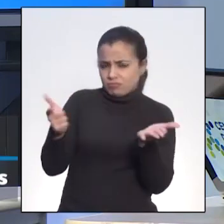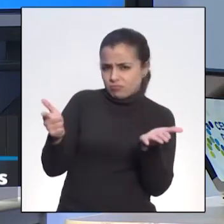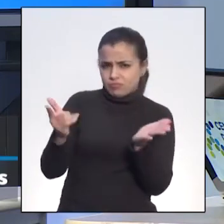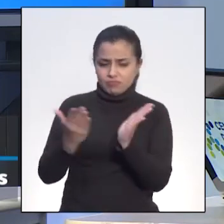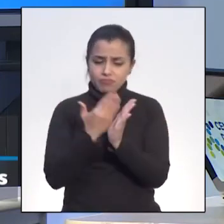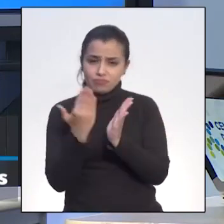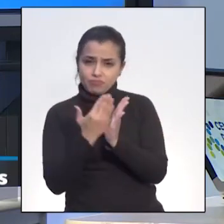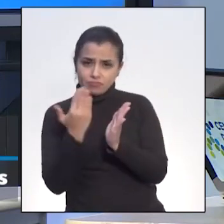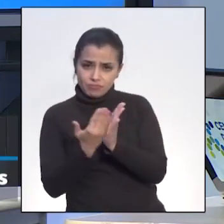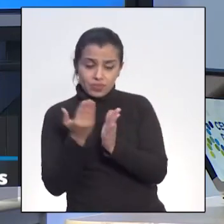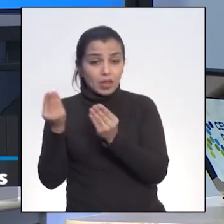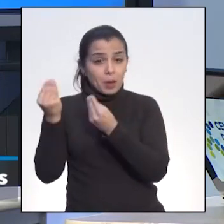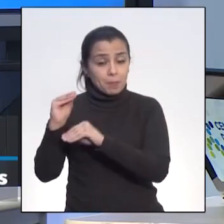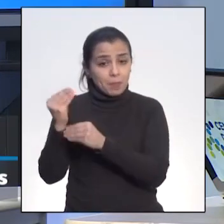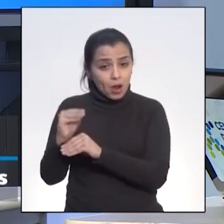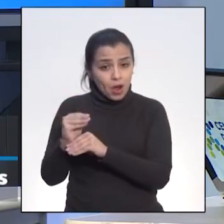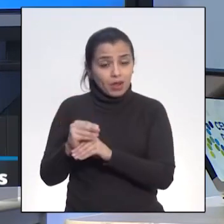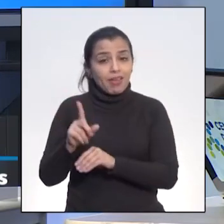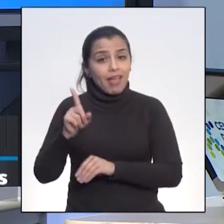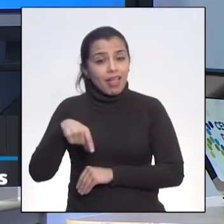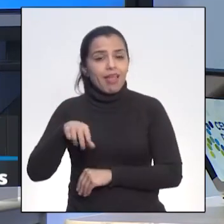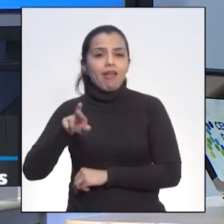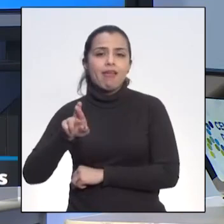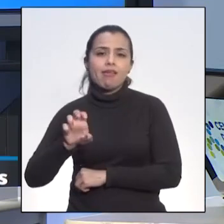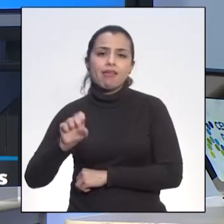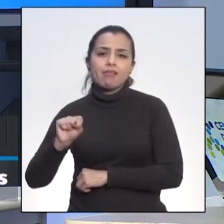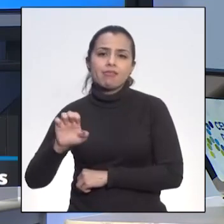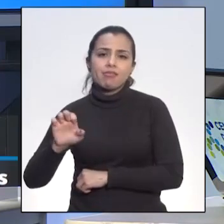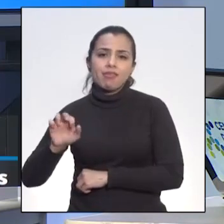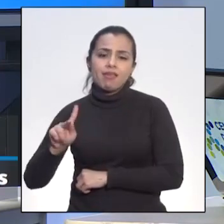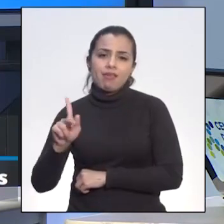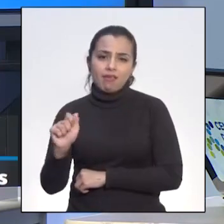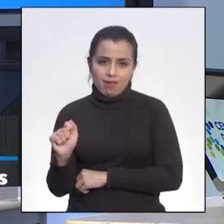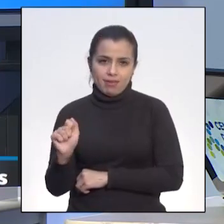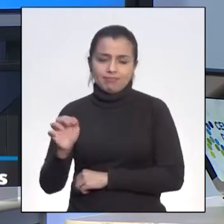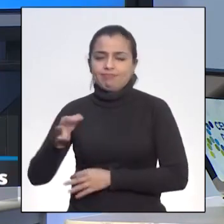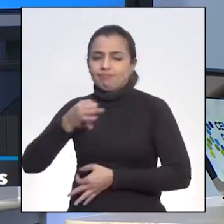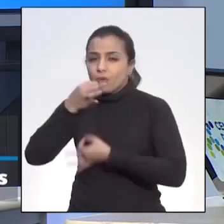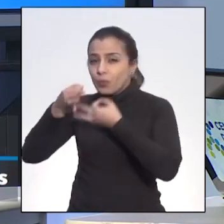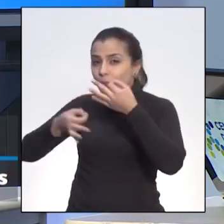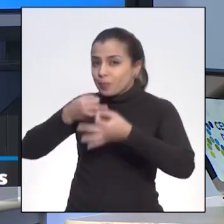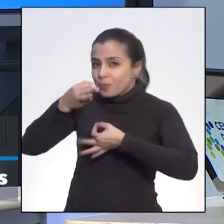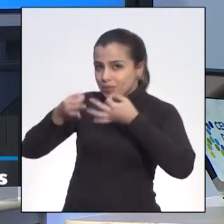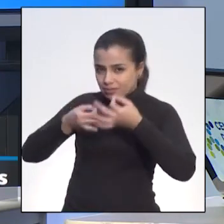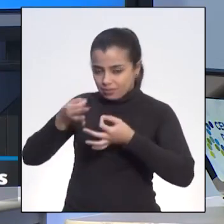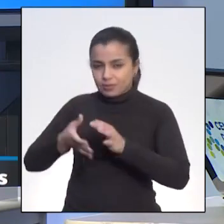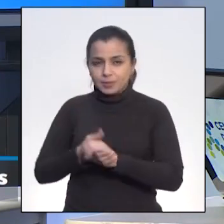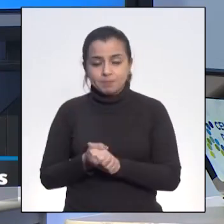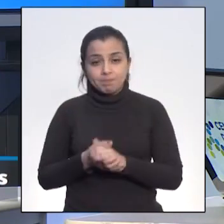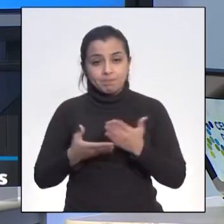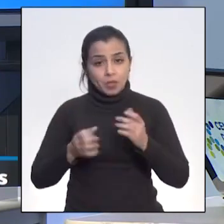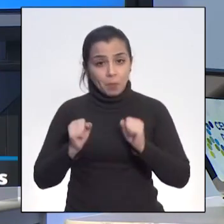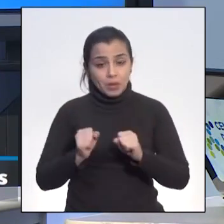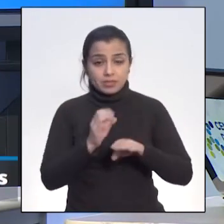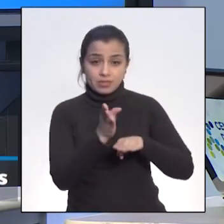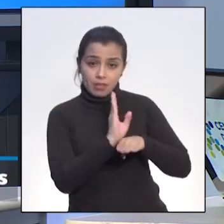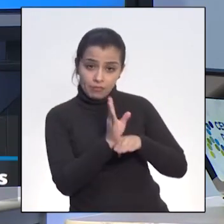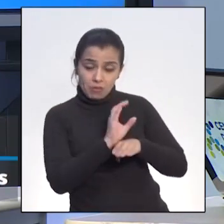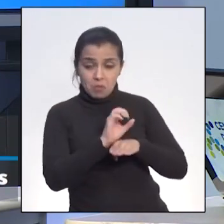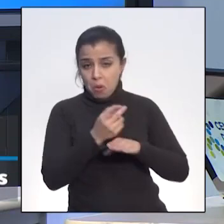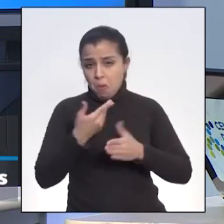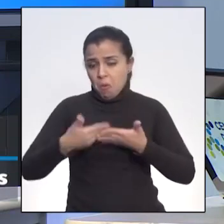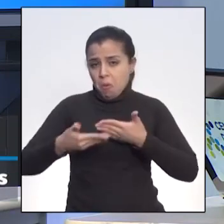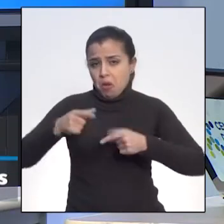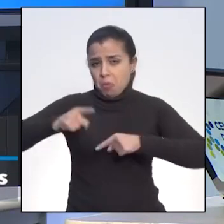nos blogs, né? São as resenhas críticas. As resenhas críticas, elas podem ser feitas tanto para filmes como para qualquer